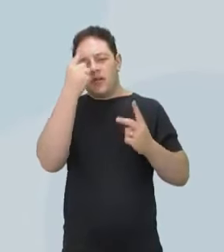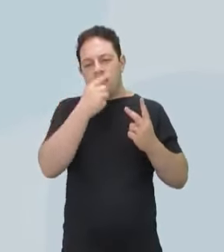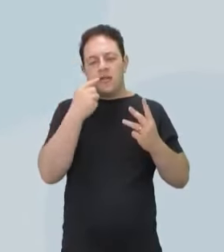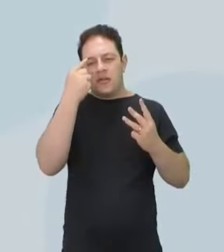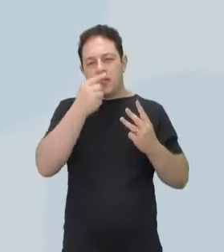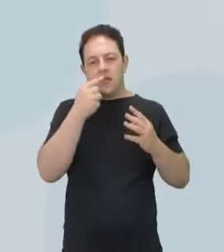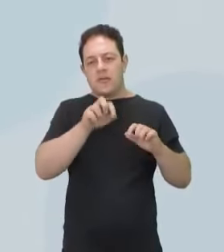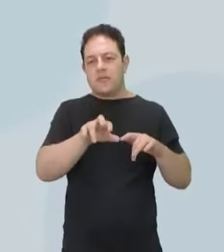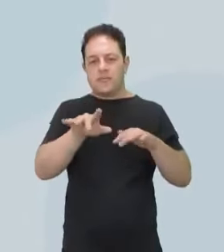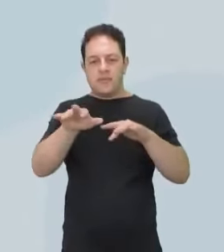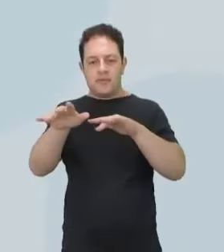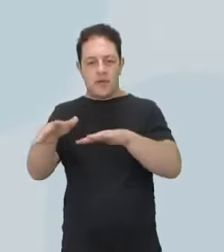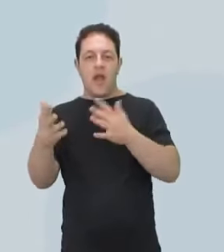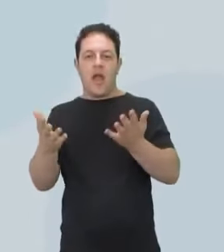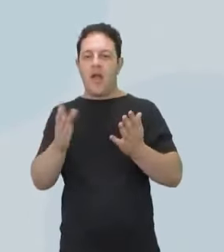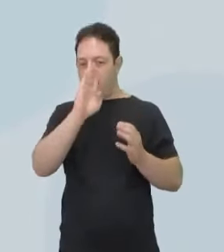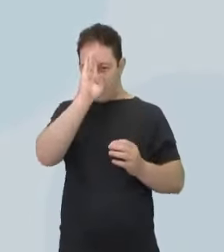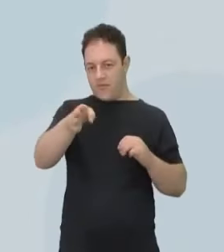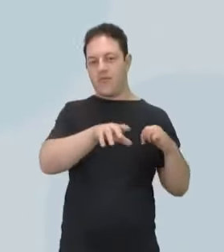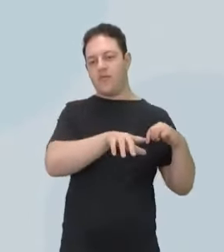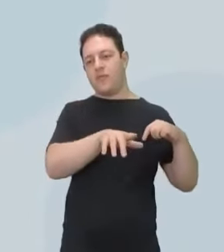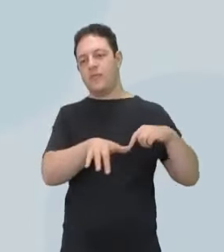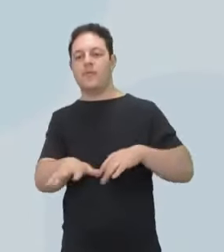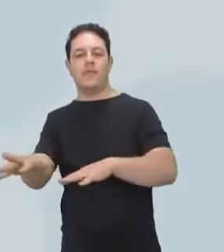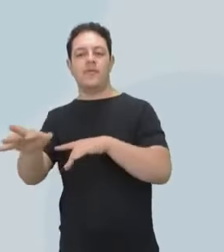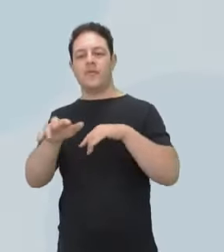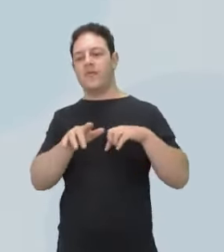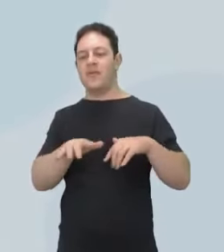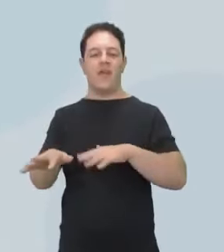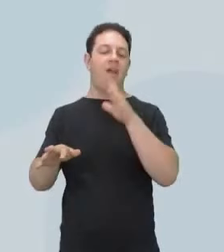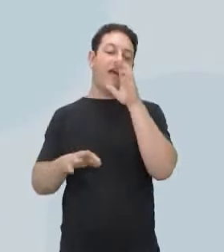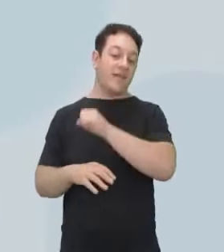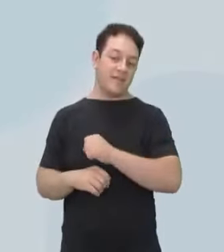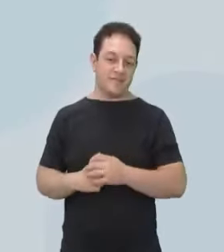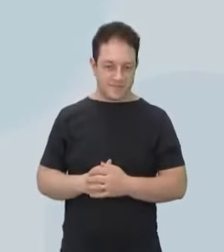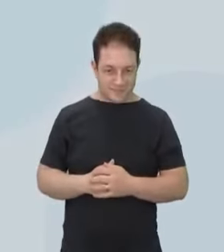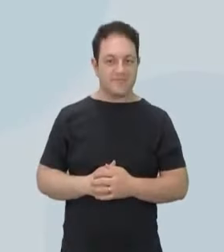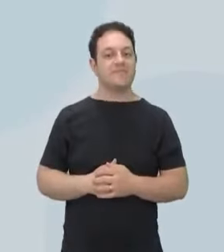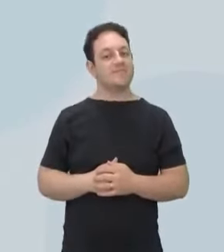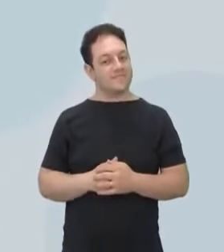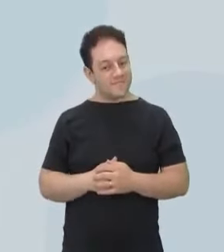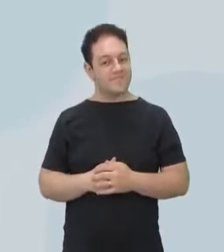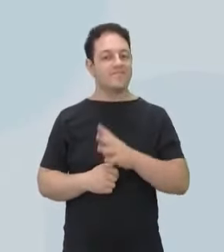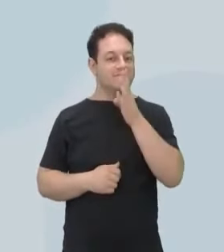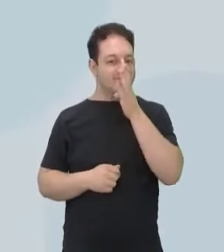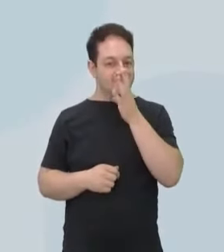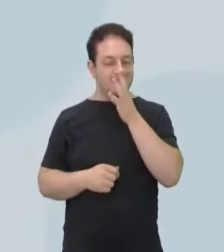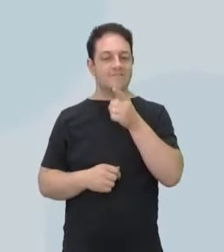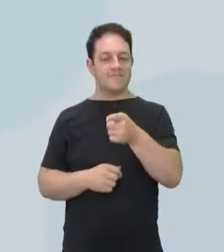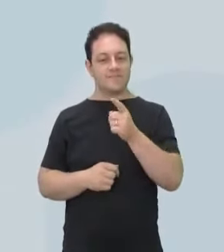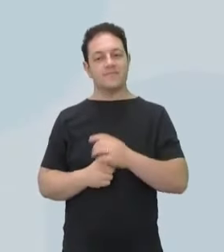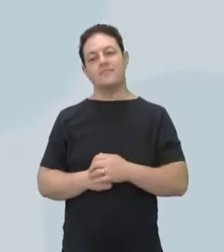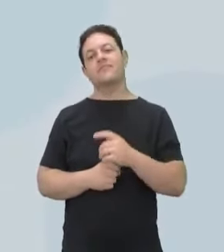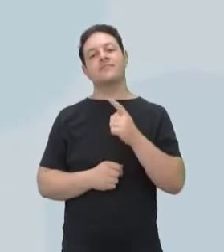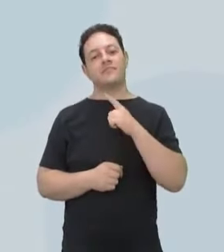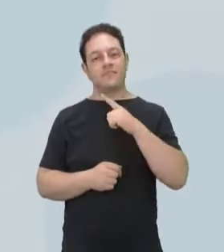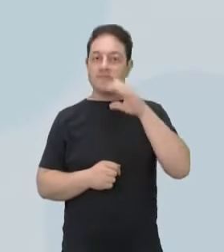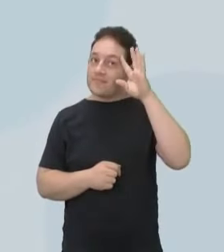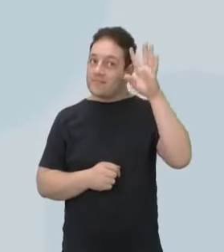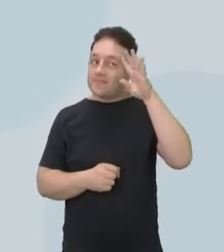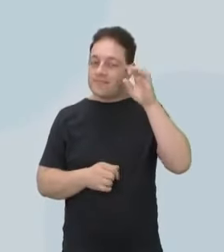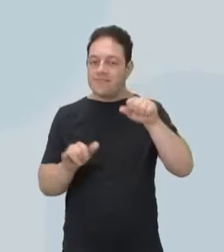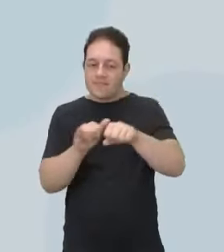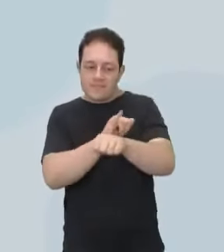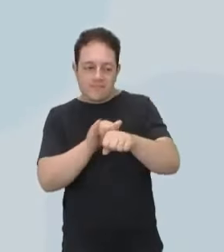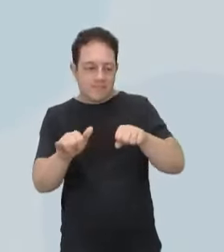para chegar lá, agora vai chegar rapidinho, né? Então, isso é muito interessante, né, ter em mente quando você